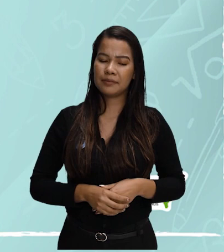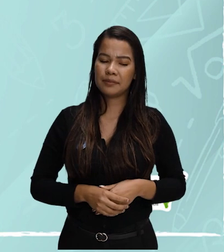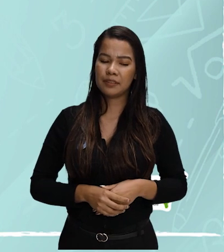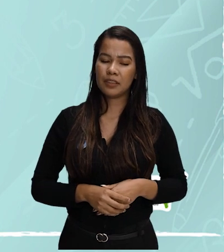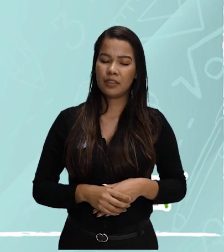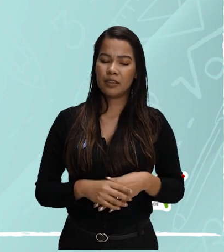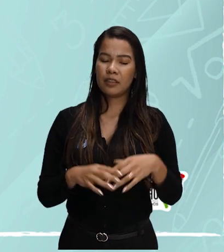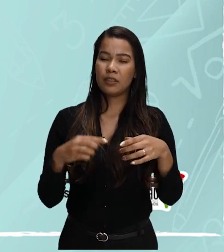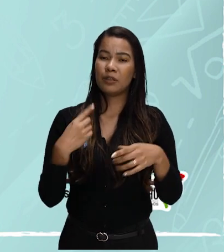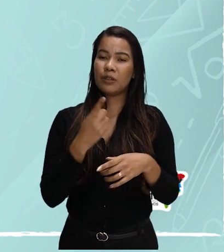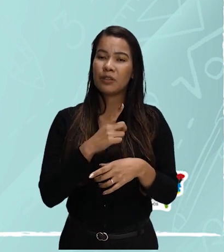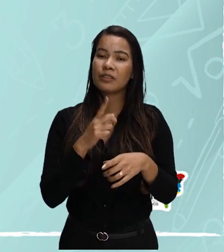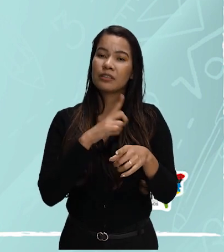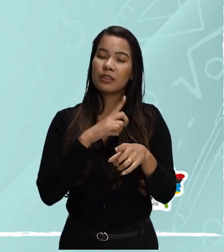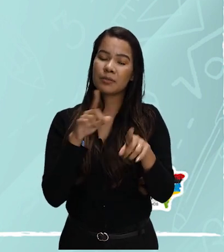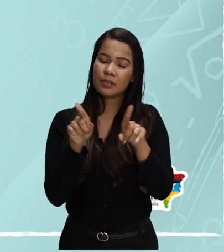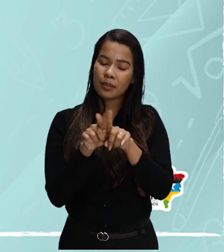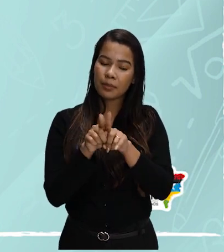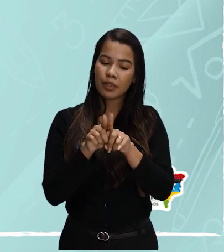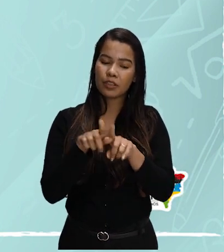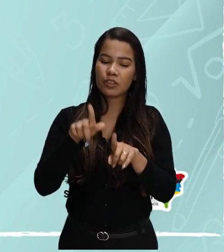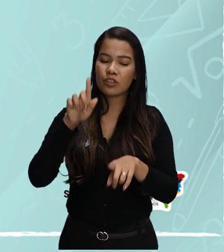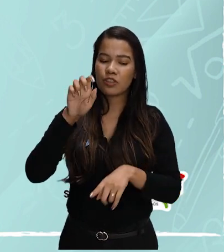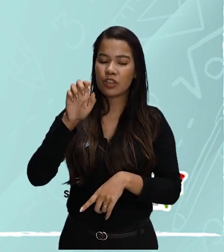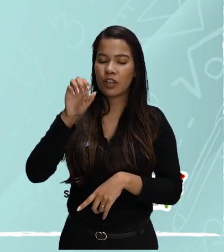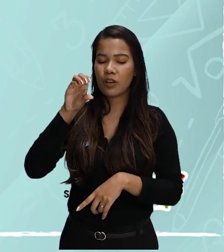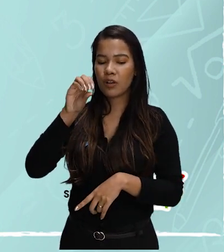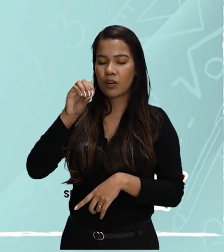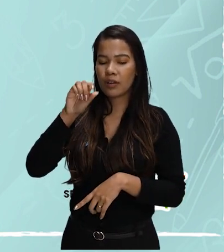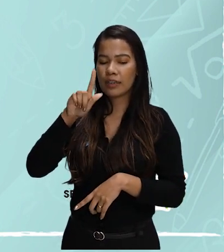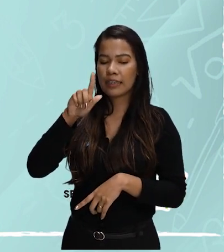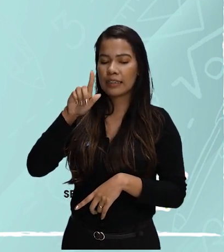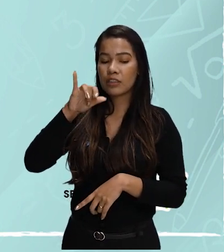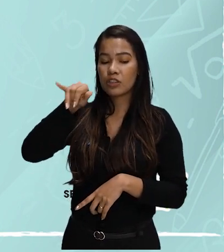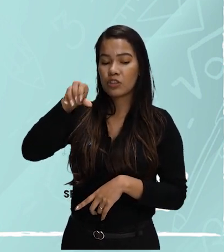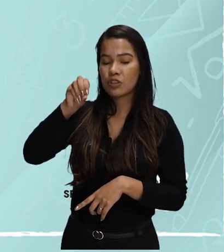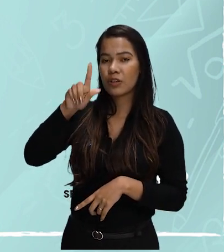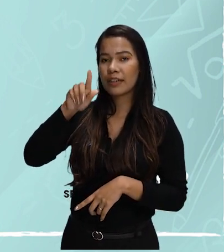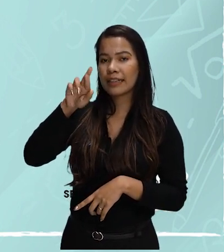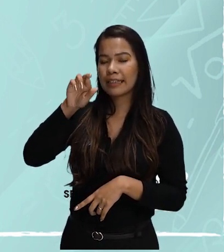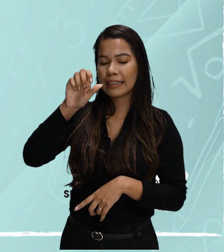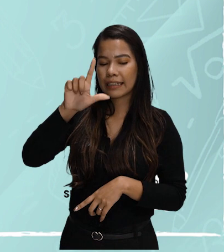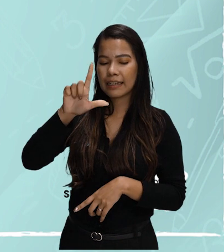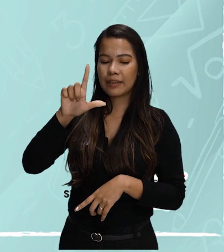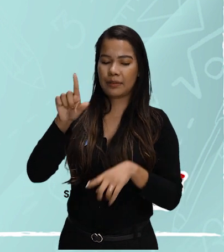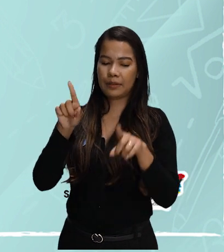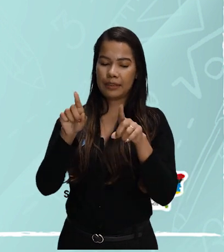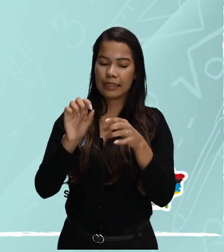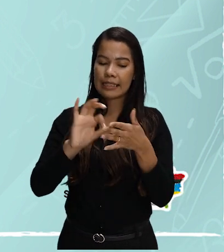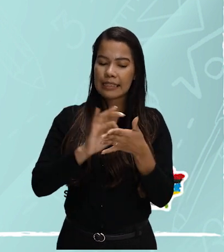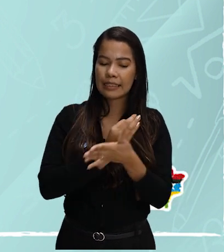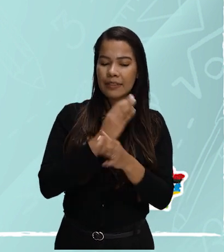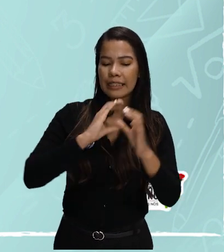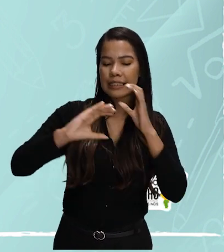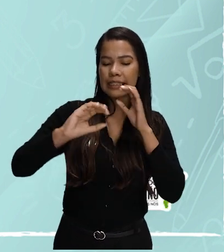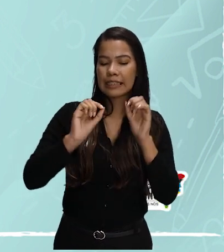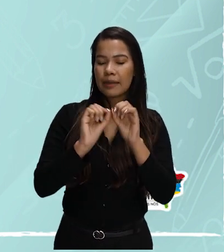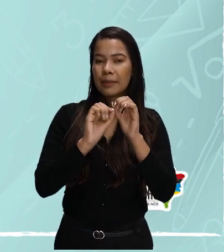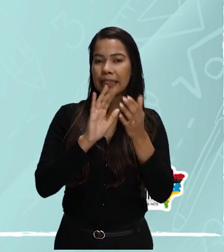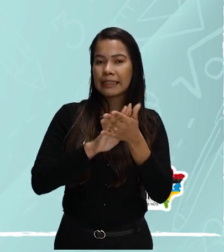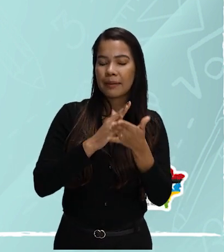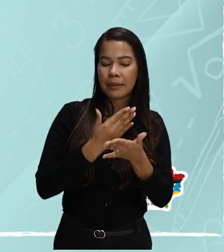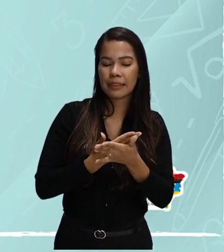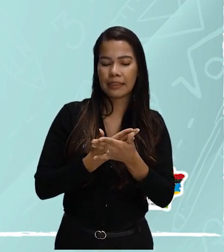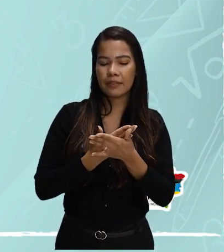Temos aí do jogral, ele escrevia canções e também as interpretavam. O menestrel, que é o cantor, menestrel do amor,